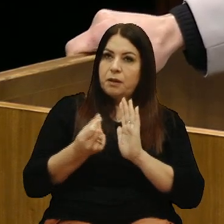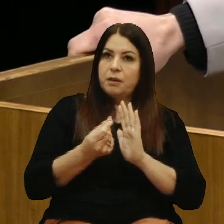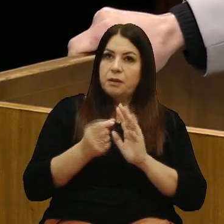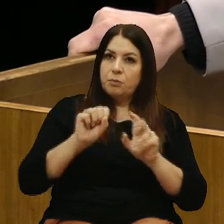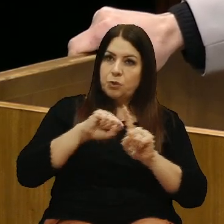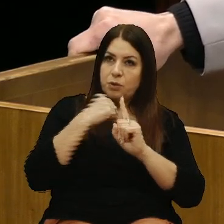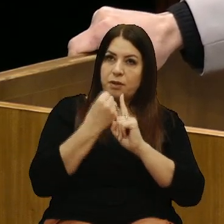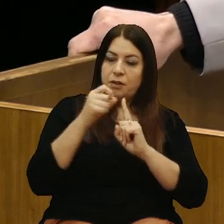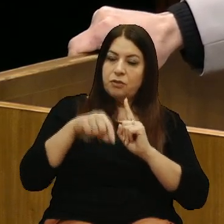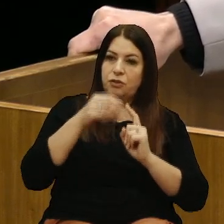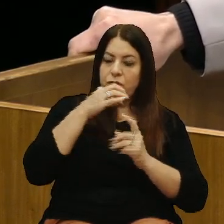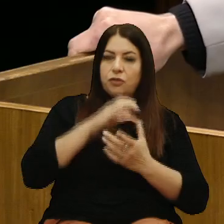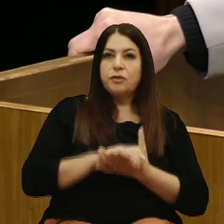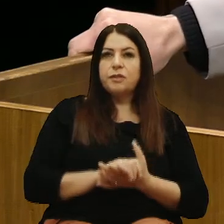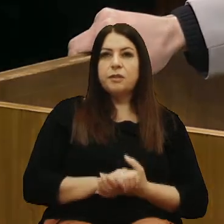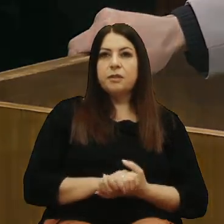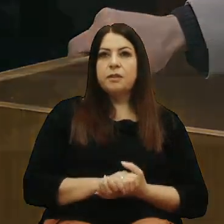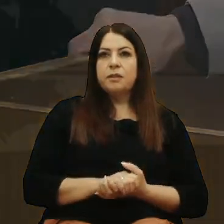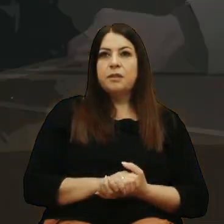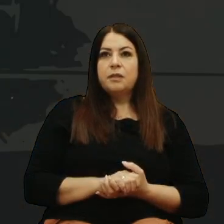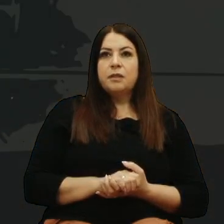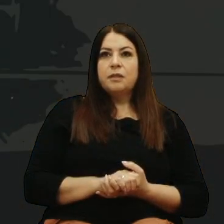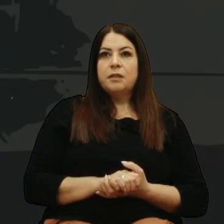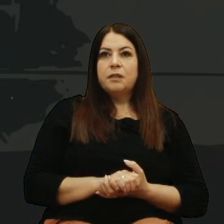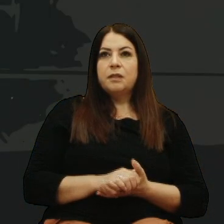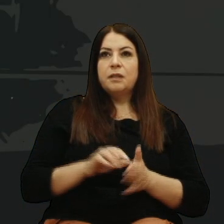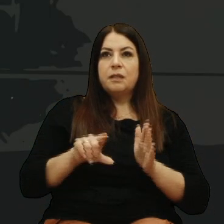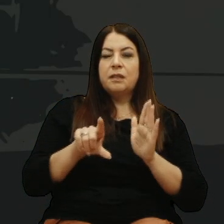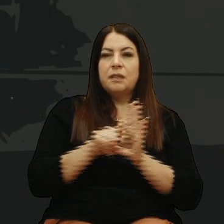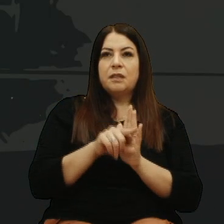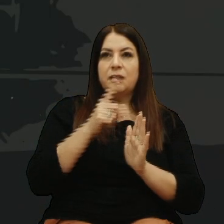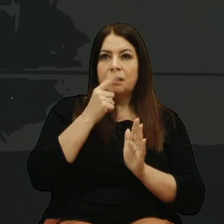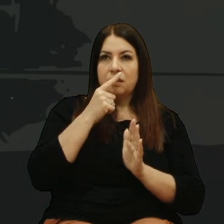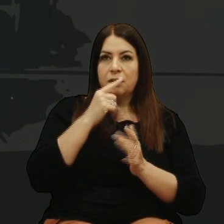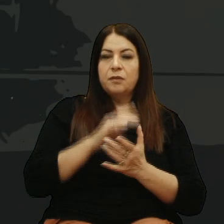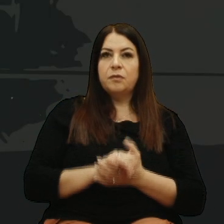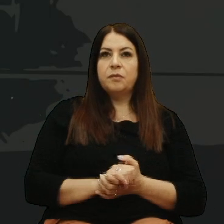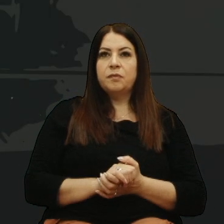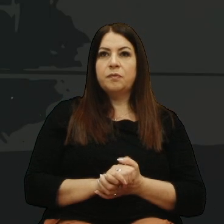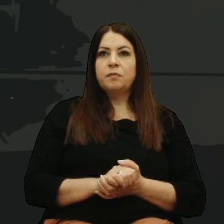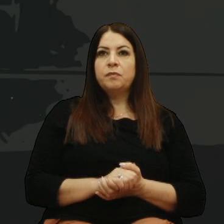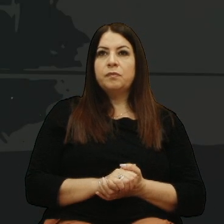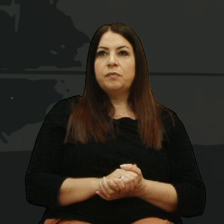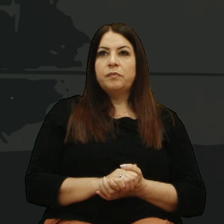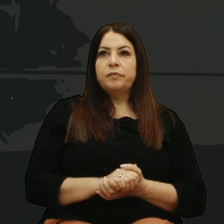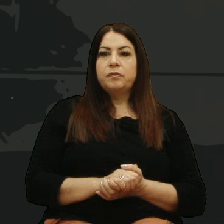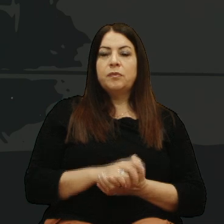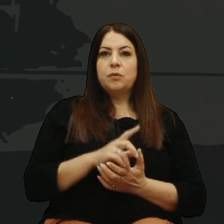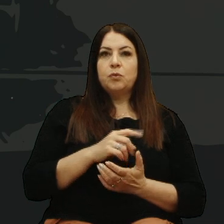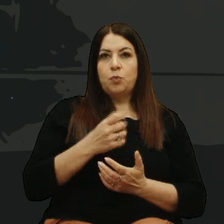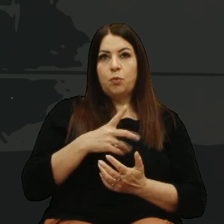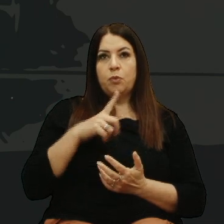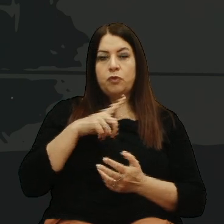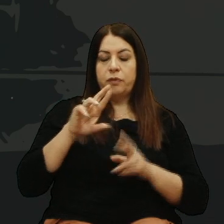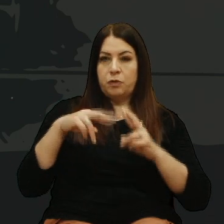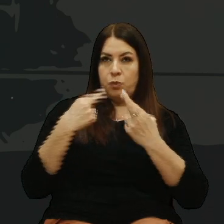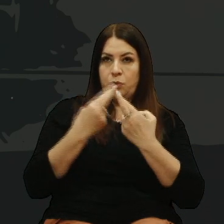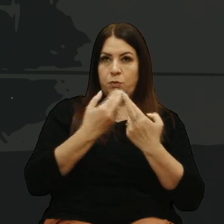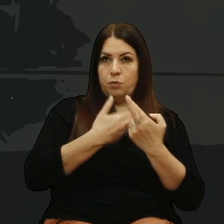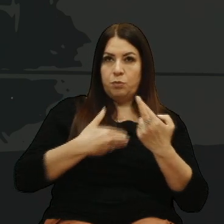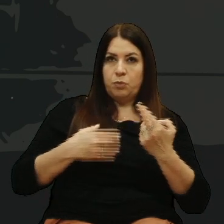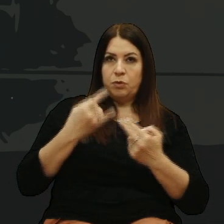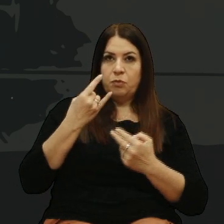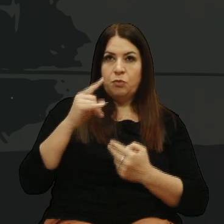sociedade caxiense, que é a Lei das Águas, do qual nós tivemos uma audiência pública na